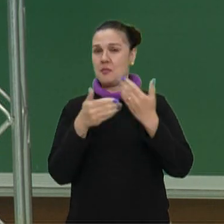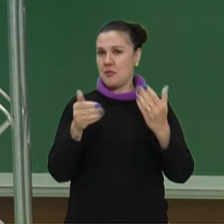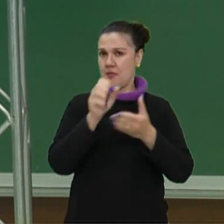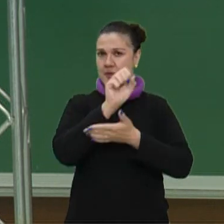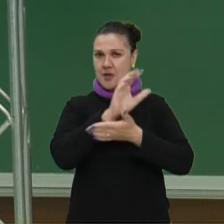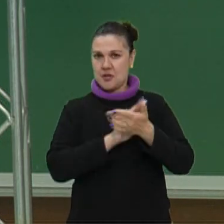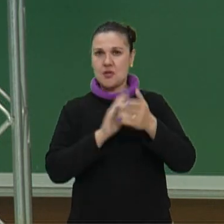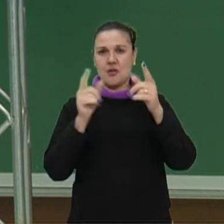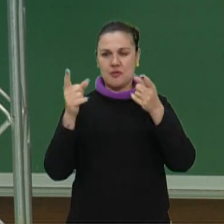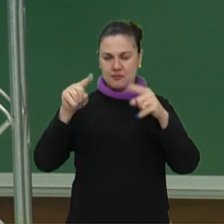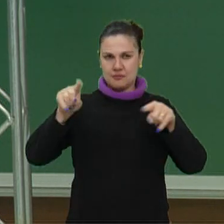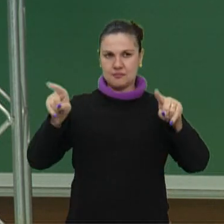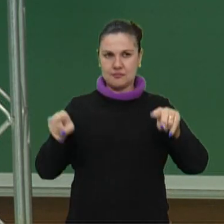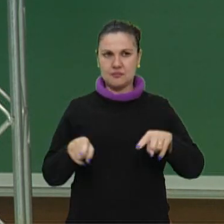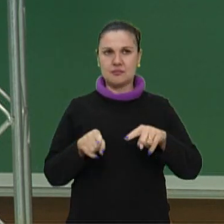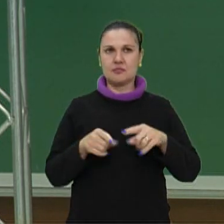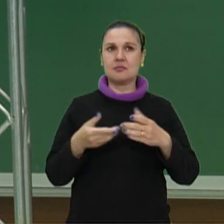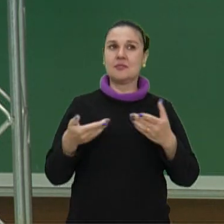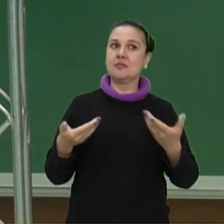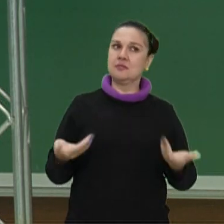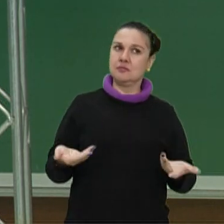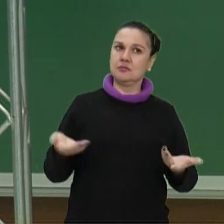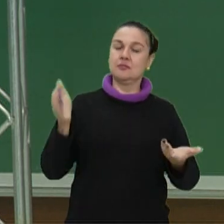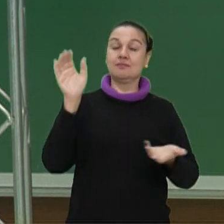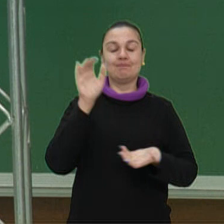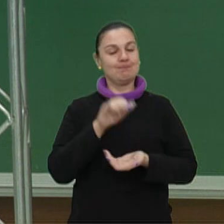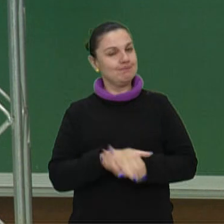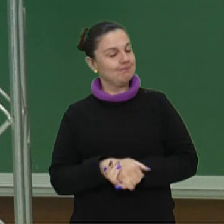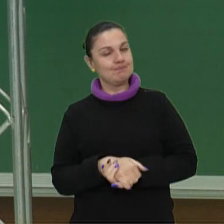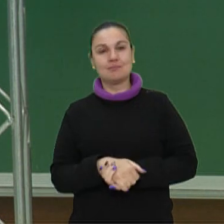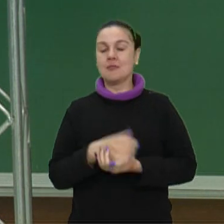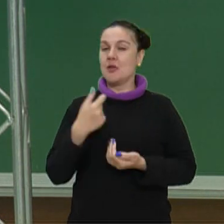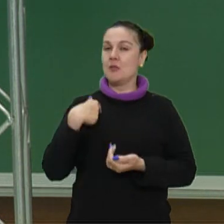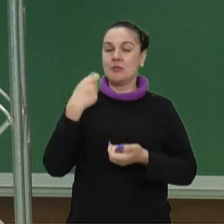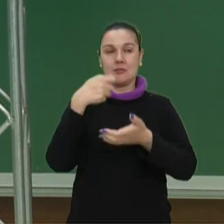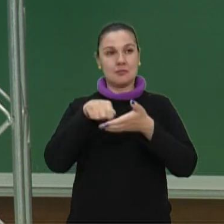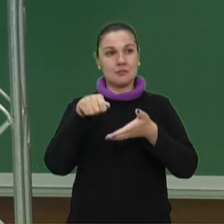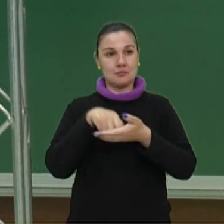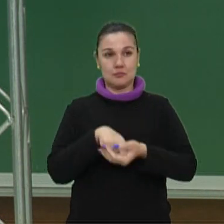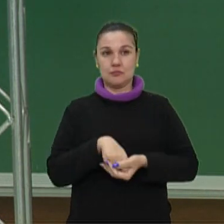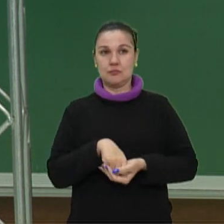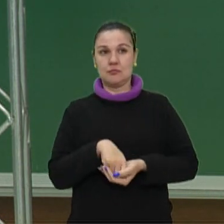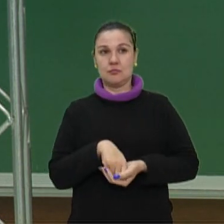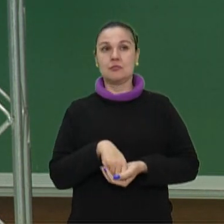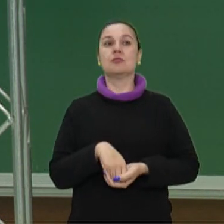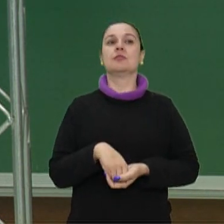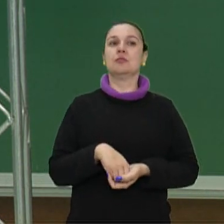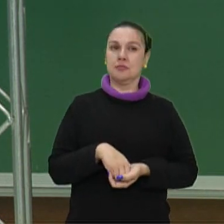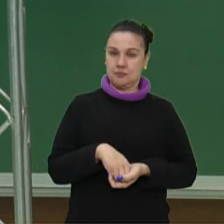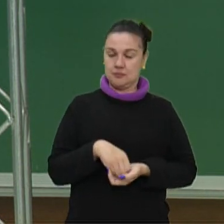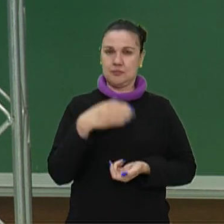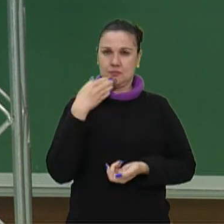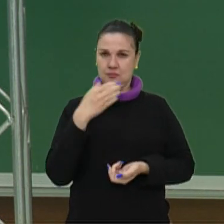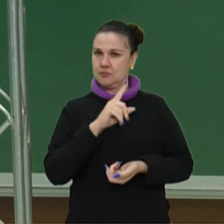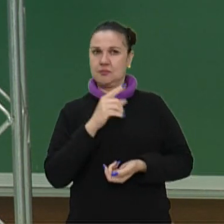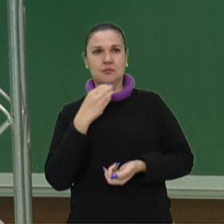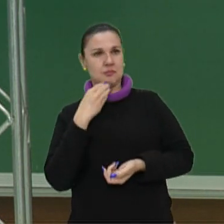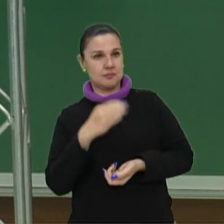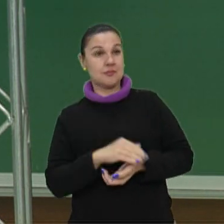para a gente escrever o conjunto de solução. Será que eu escrevi aqui? Puxa vida, eu não escrevi aqui. Né? Ou não pediu? Pediu? Pediu,